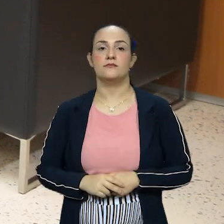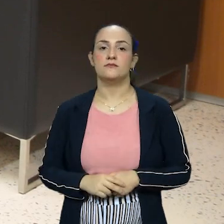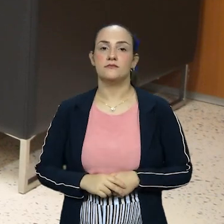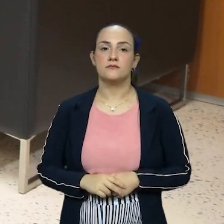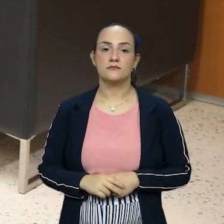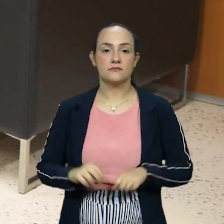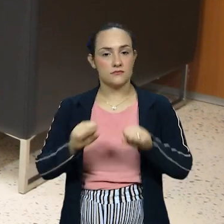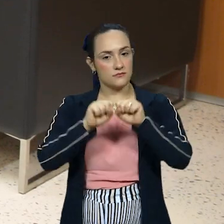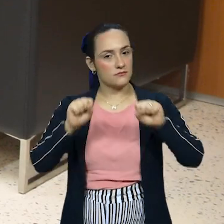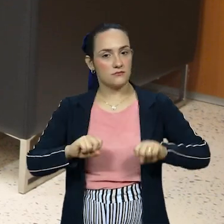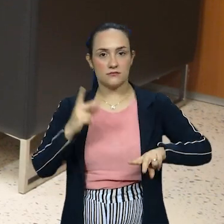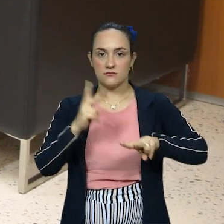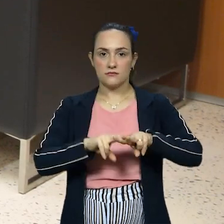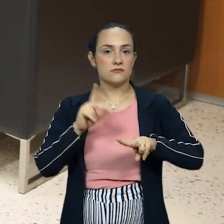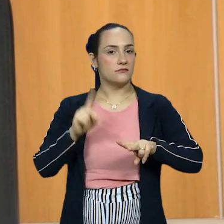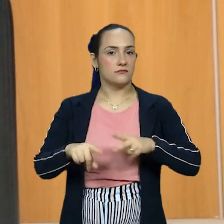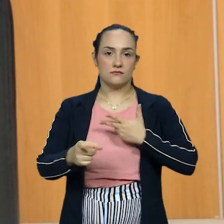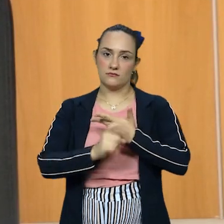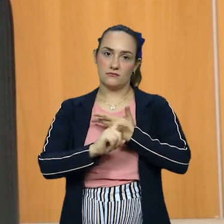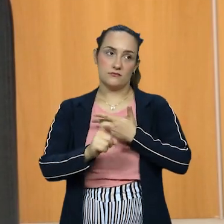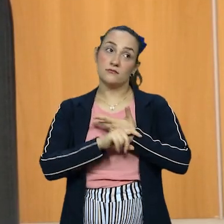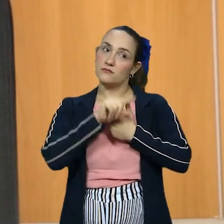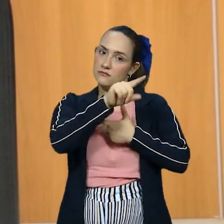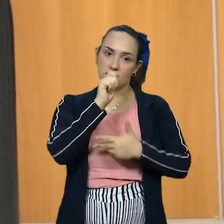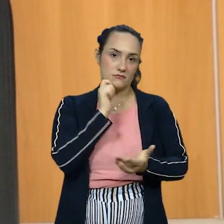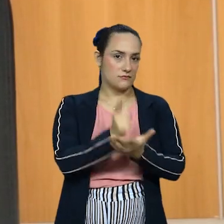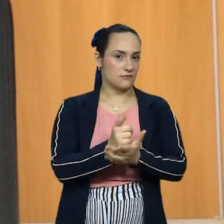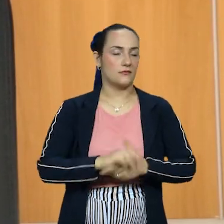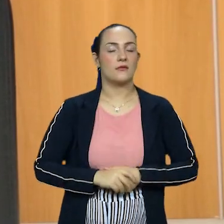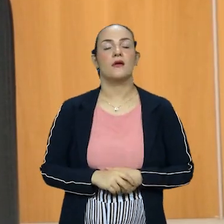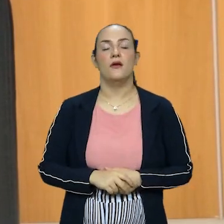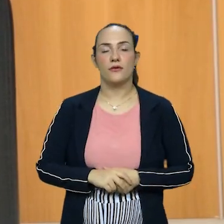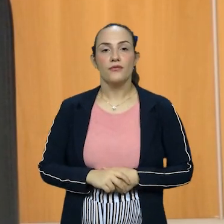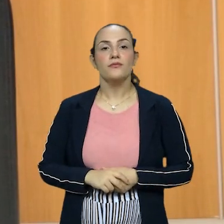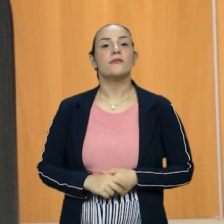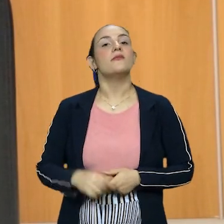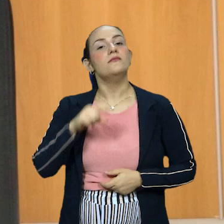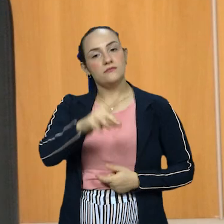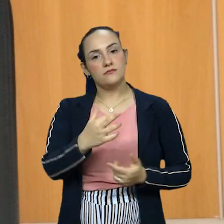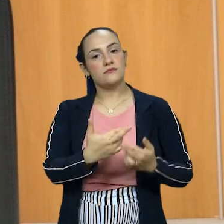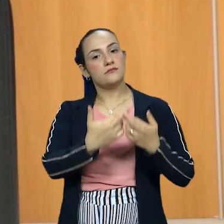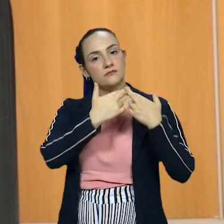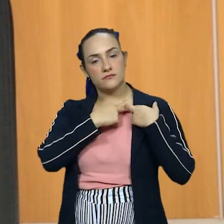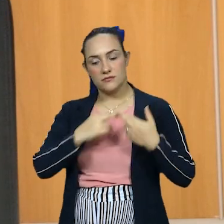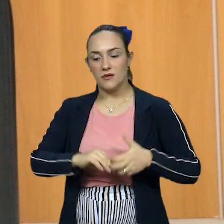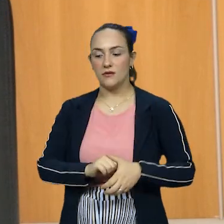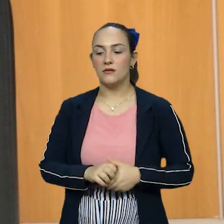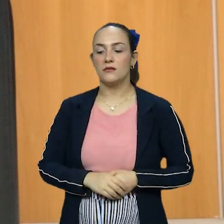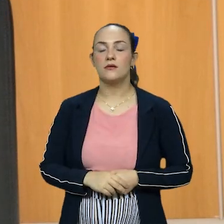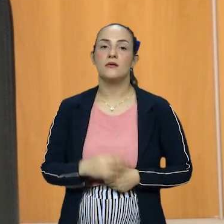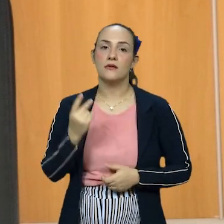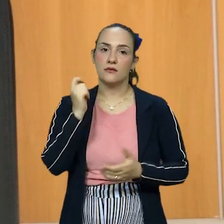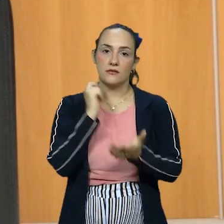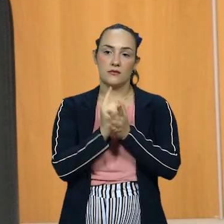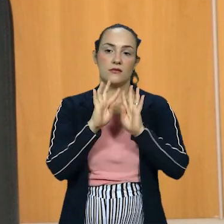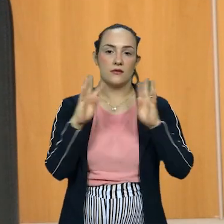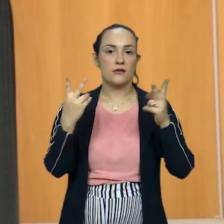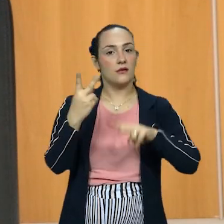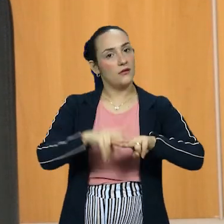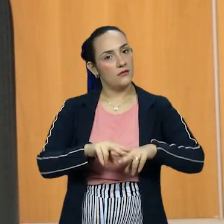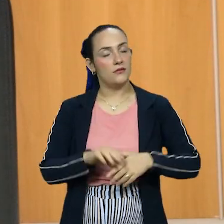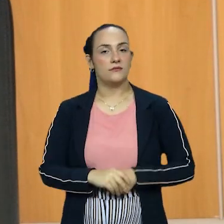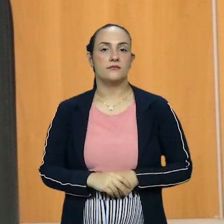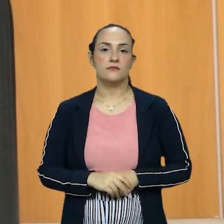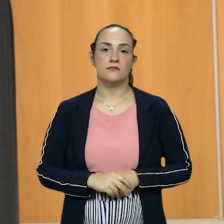A responsabilidade de todo o sistema prisional cabe ao Poder Executivo, né? Que é quem deve arcar com